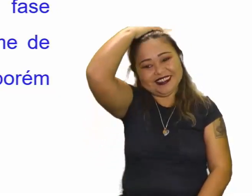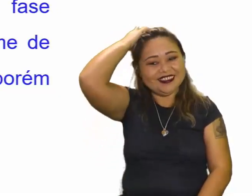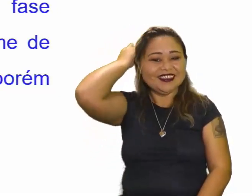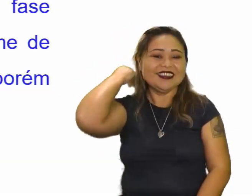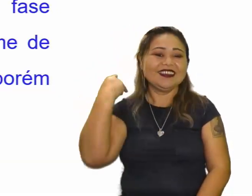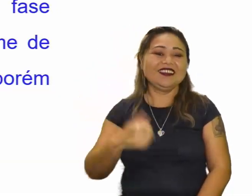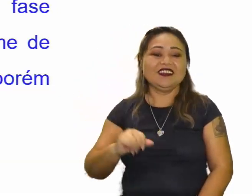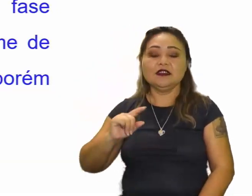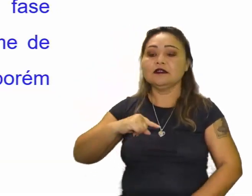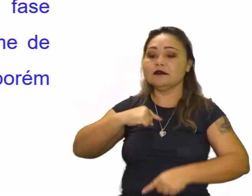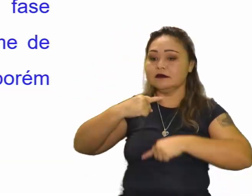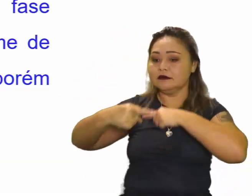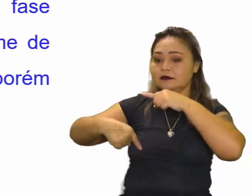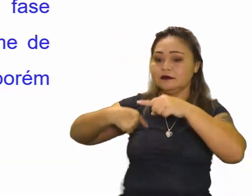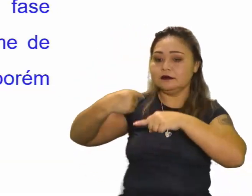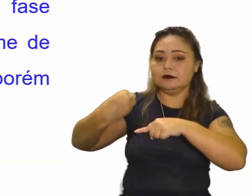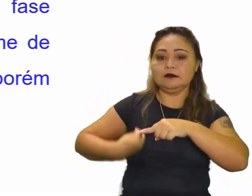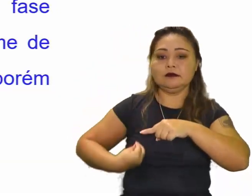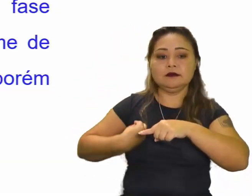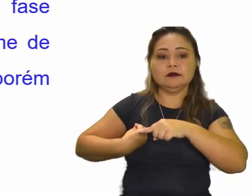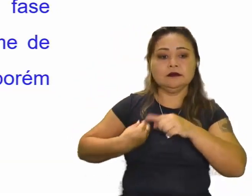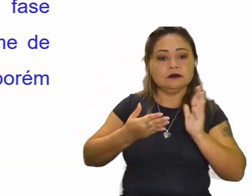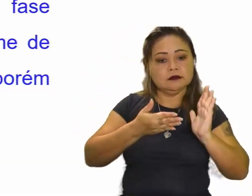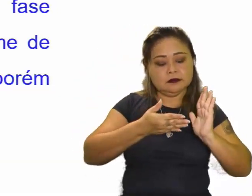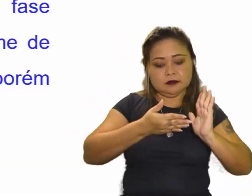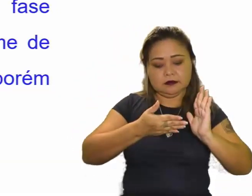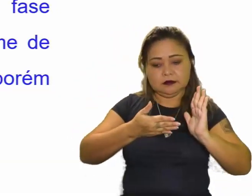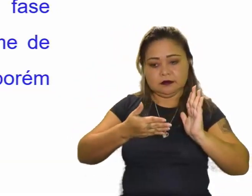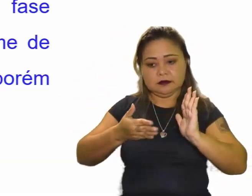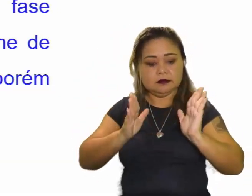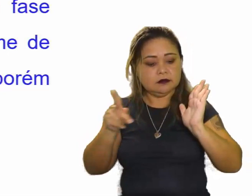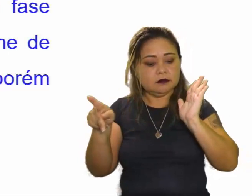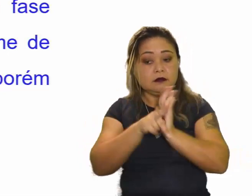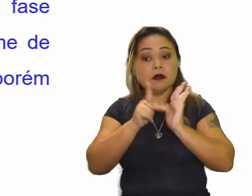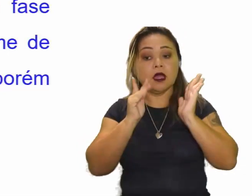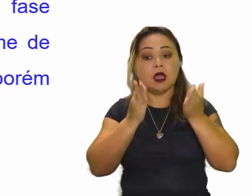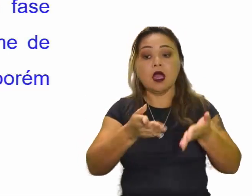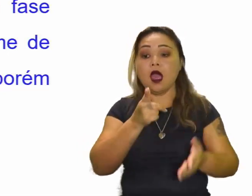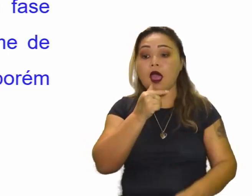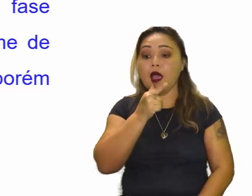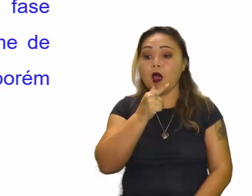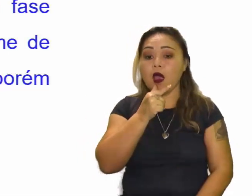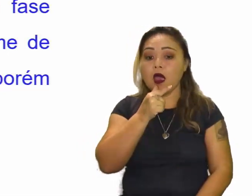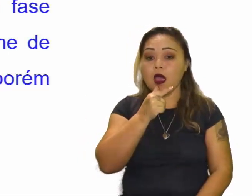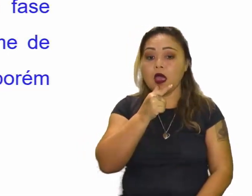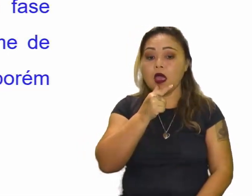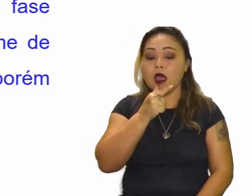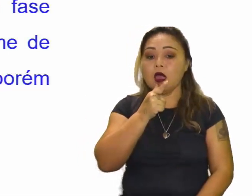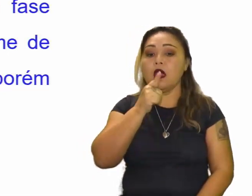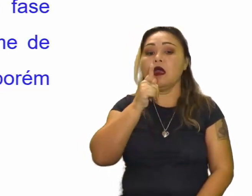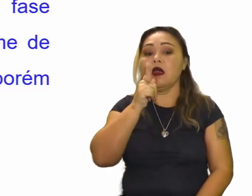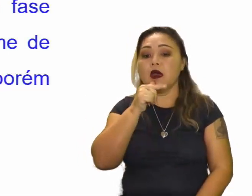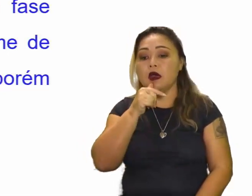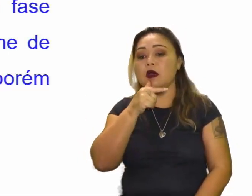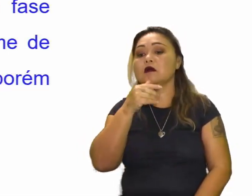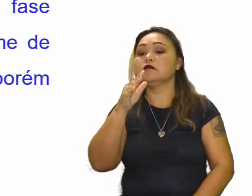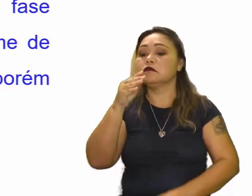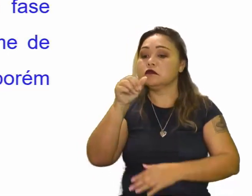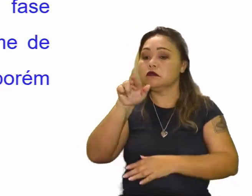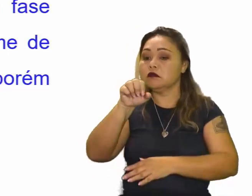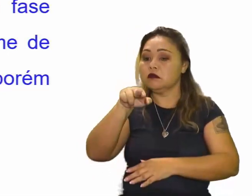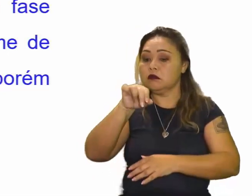seu ciclo de vida compreende uma fase exclusivamente aquática. Quer dizer, o